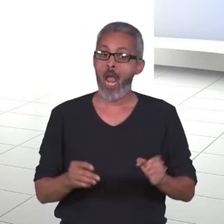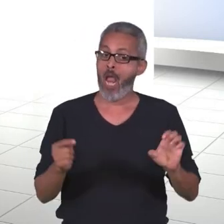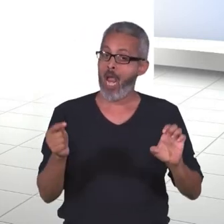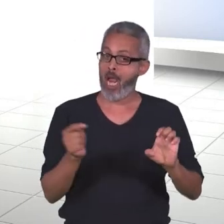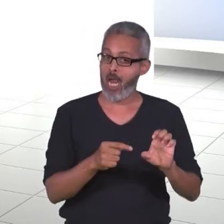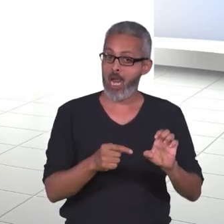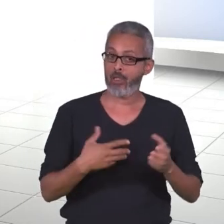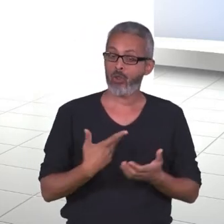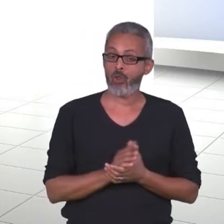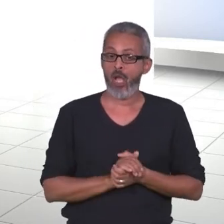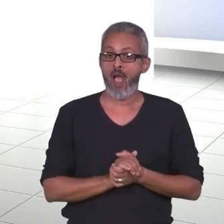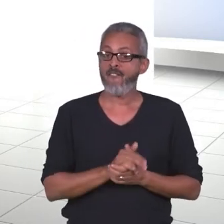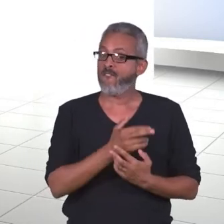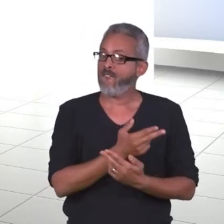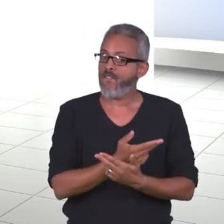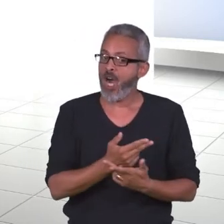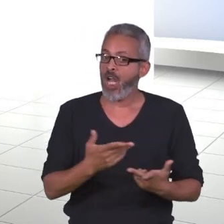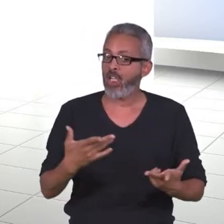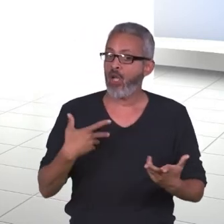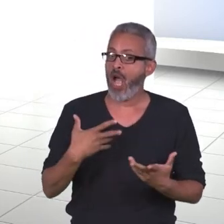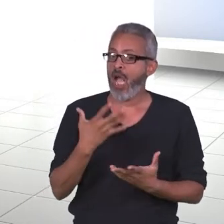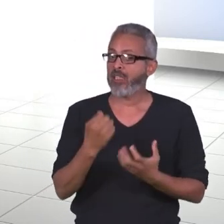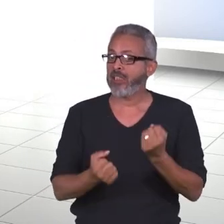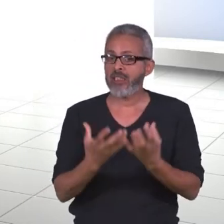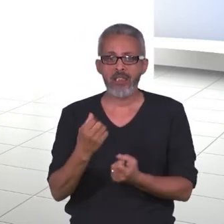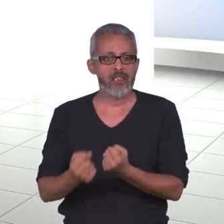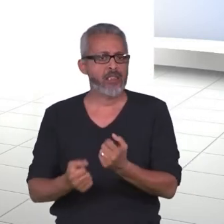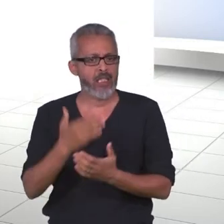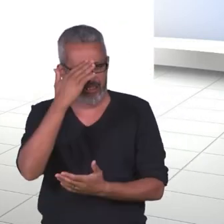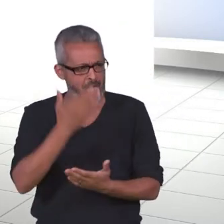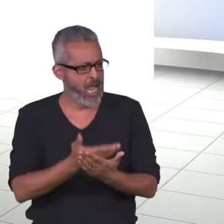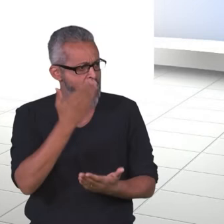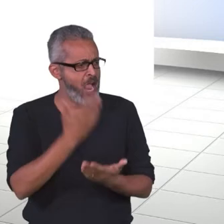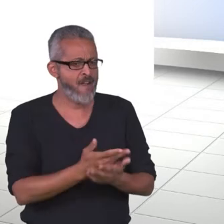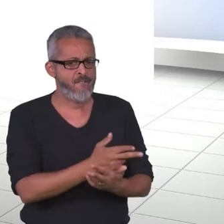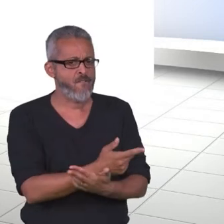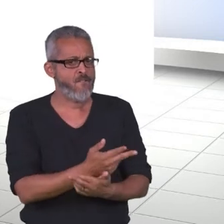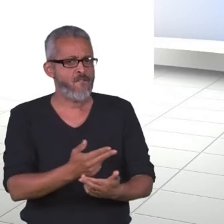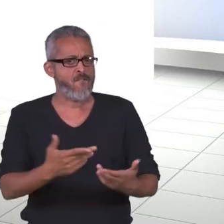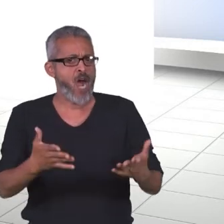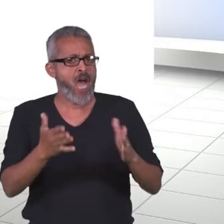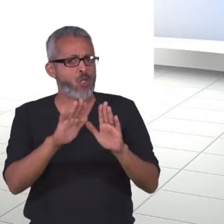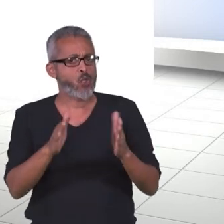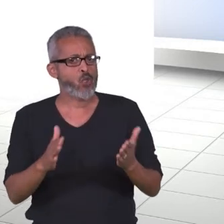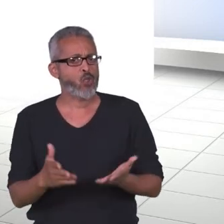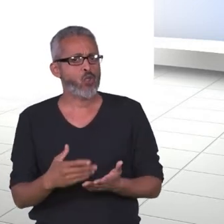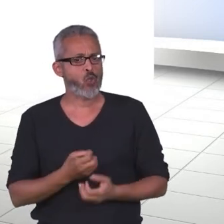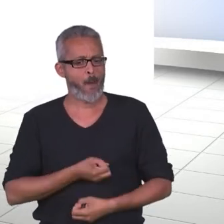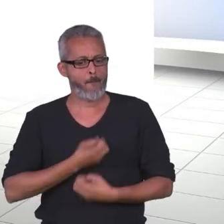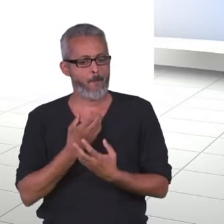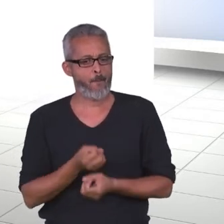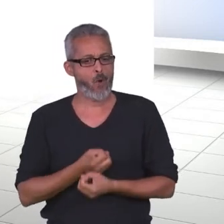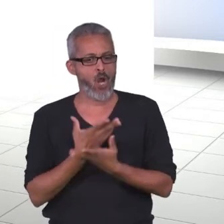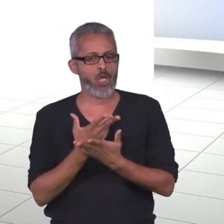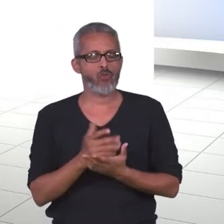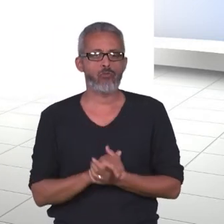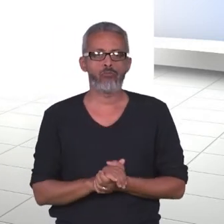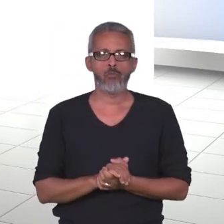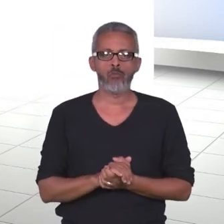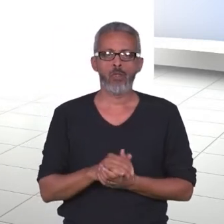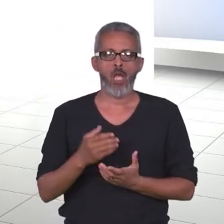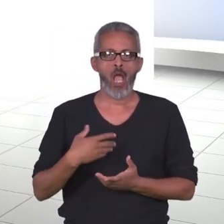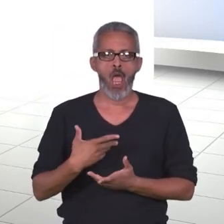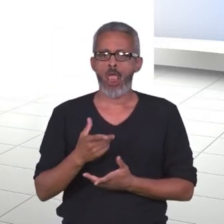letra B vai falar de atitude conservadora ao optar por modelos